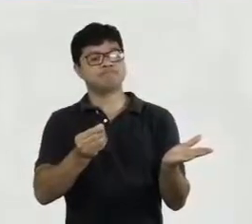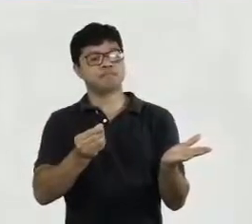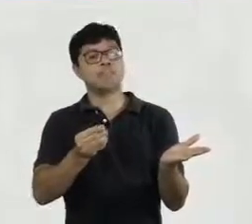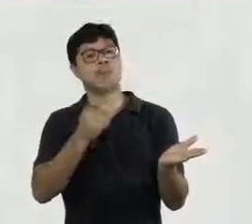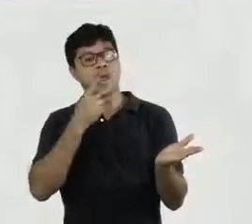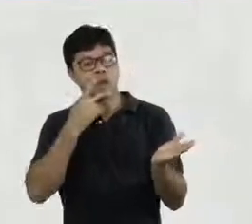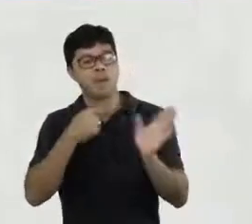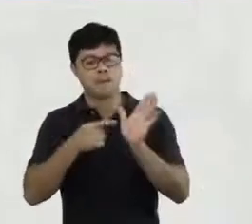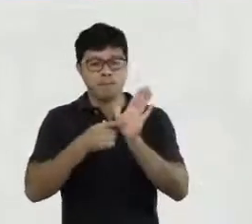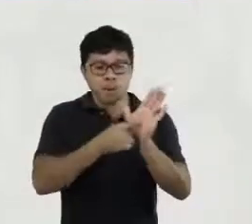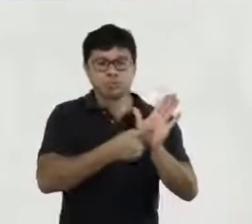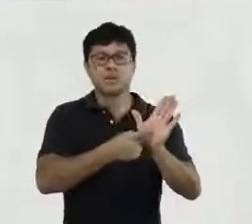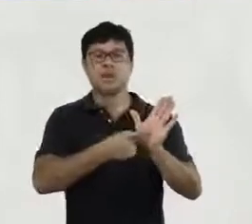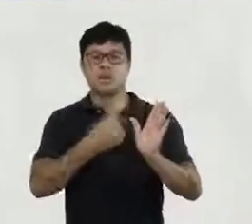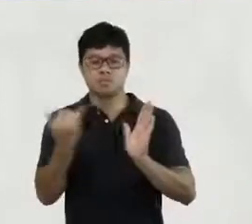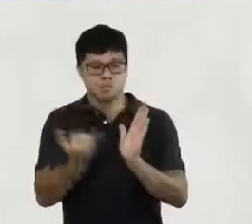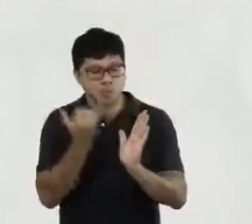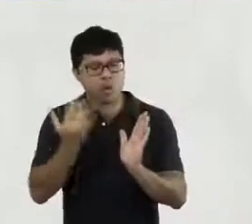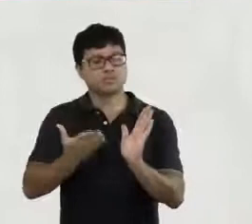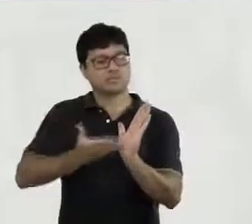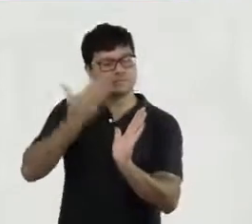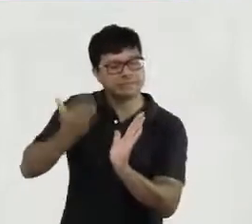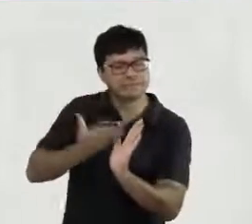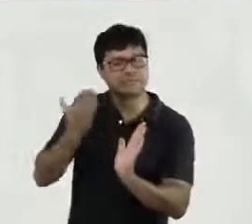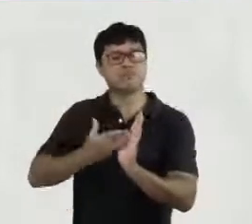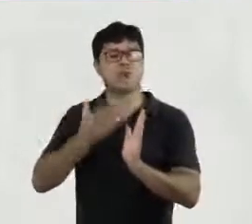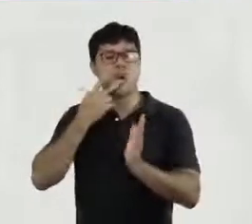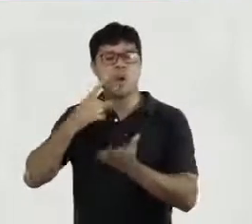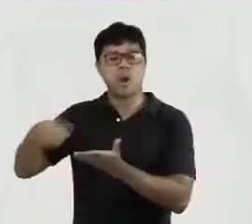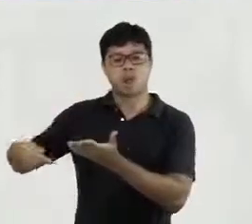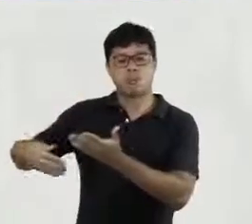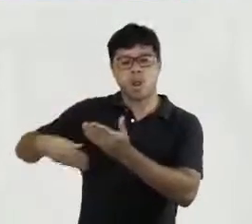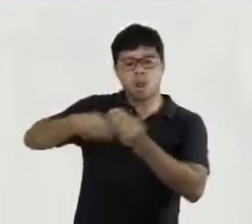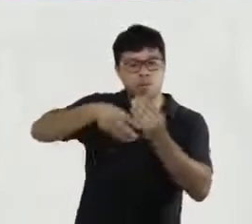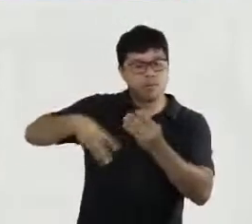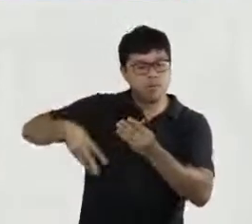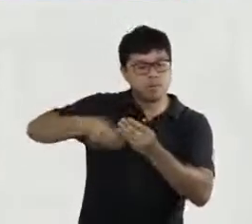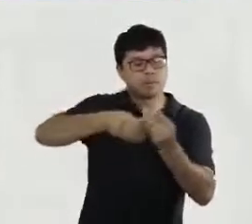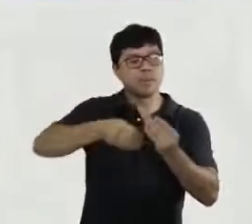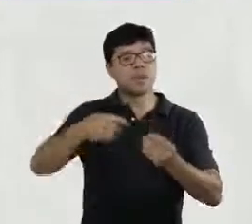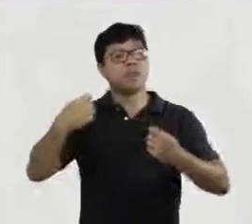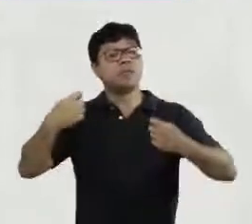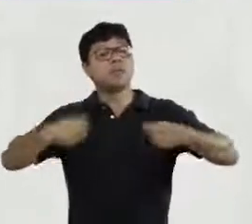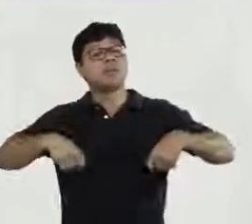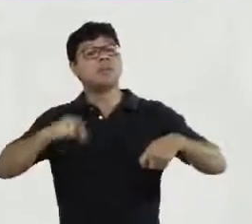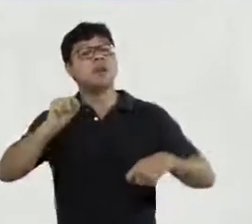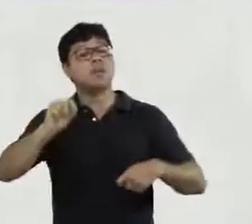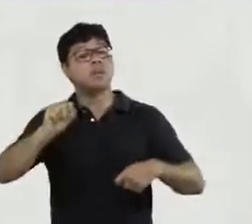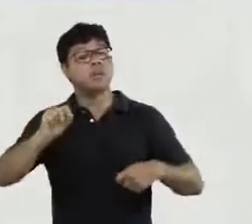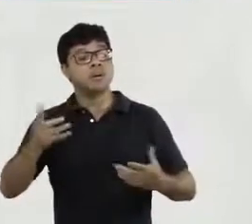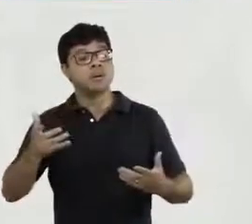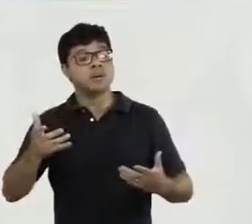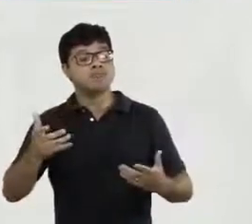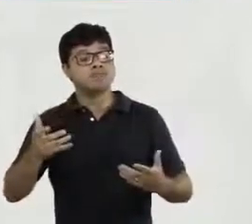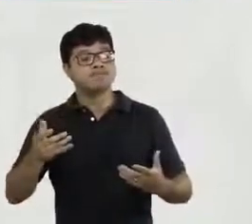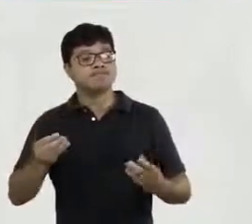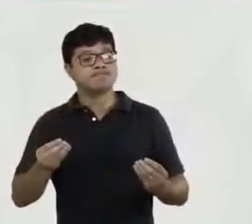além de apontar a importância das obras ou da obra rolada, ela tem que